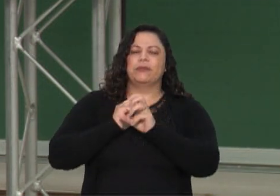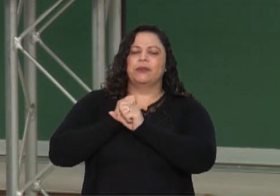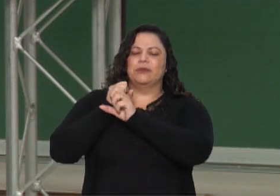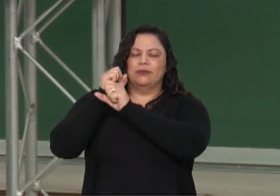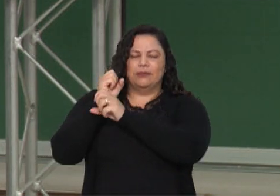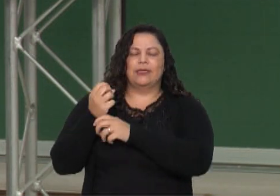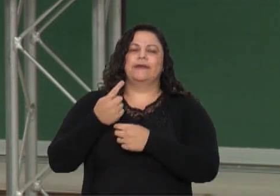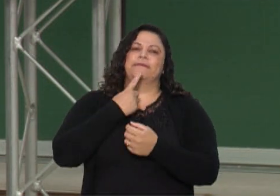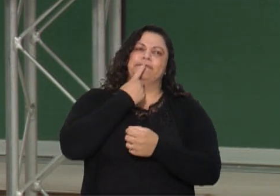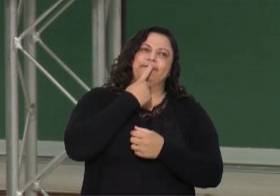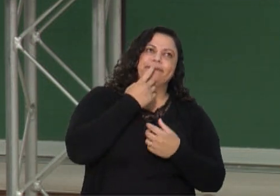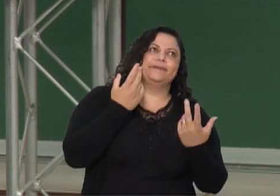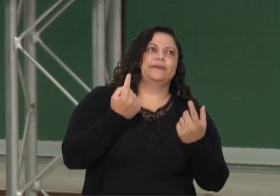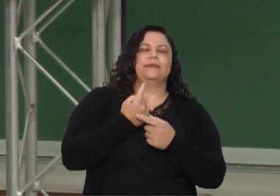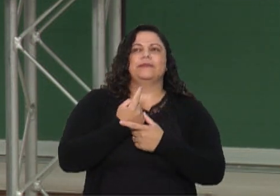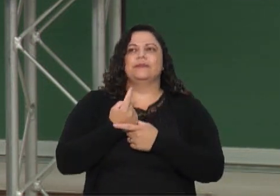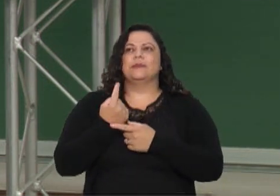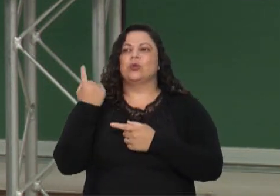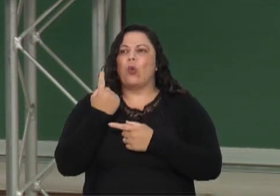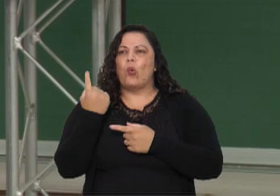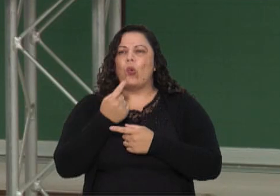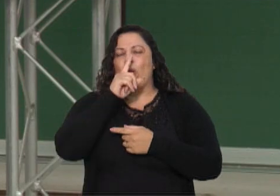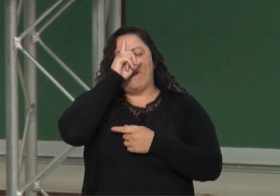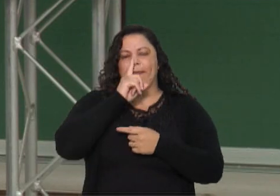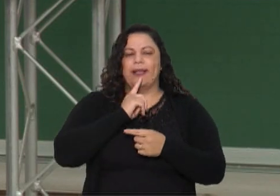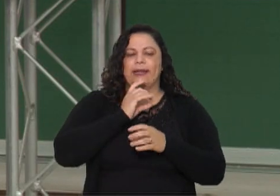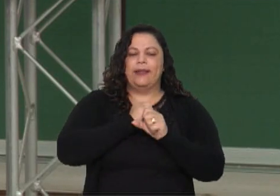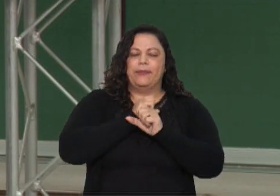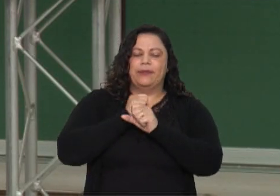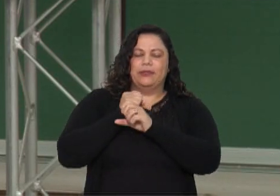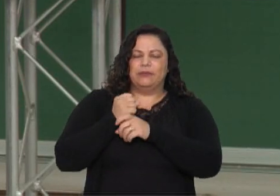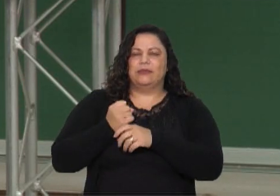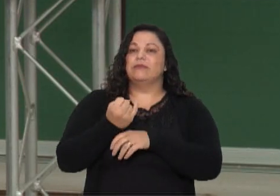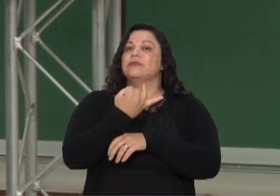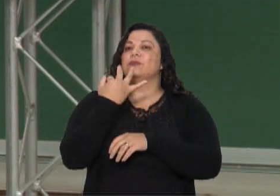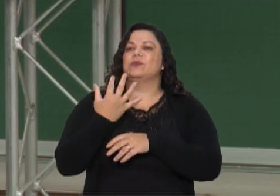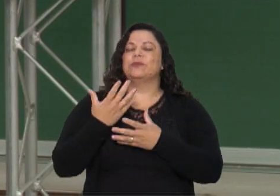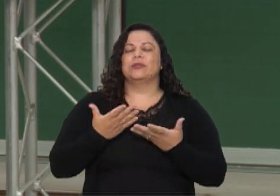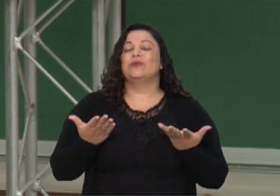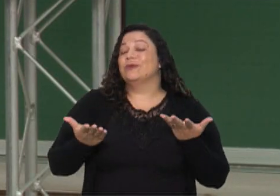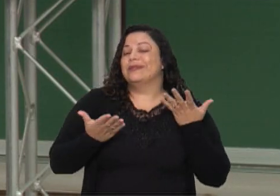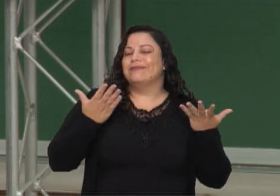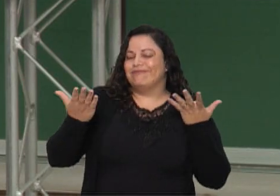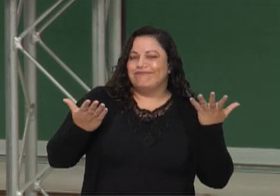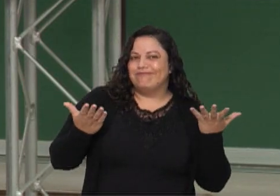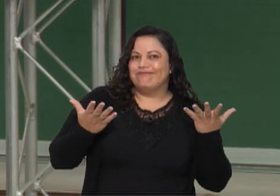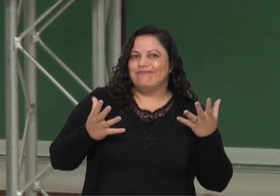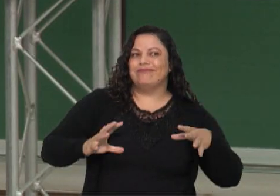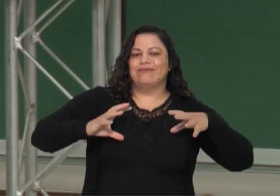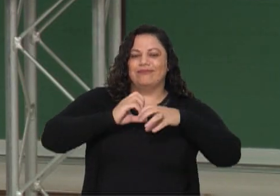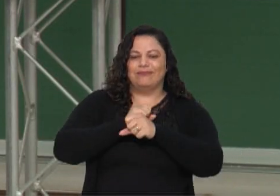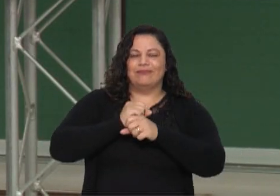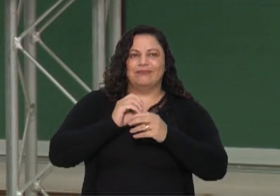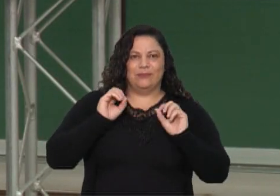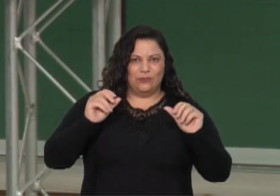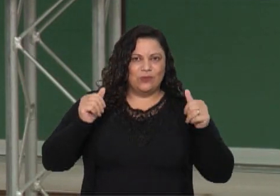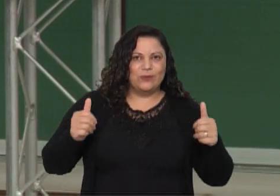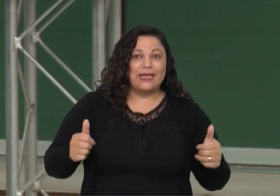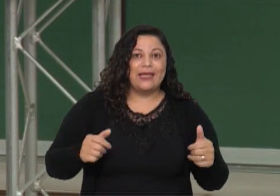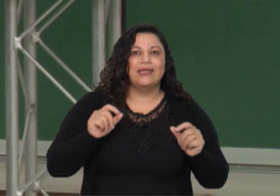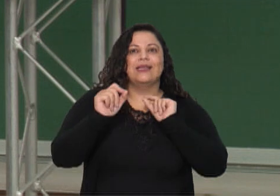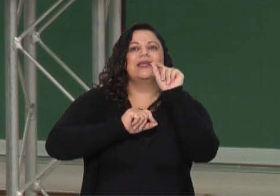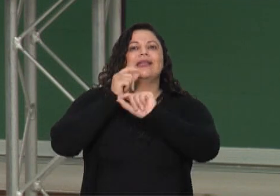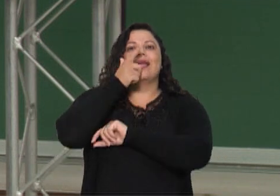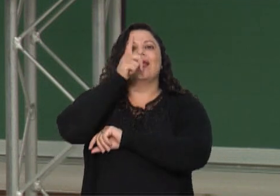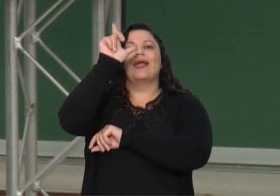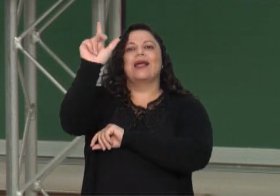vermelhos, 1 amarelo. Vou anotar lá e colocar as pontuações e ver quanto que deu essa soma. O